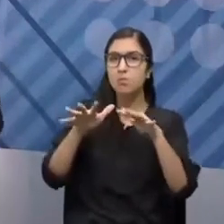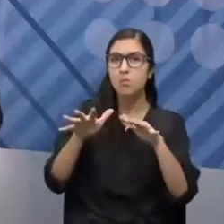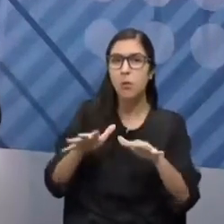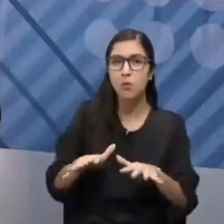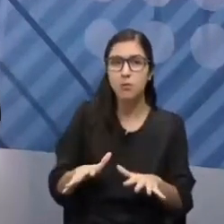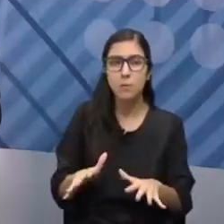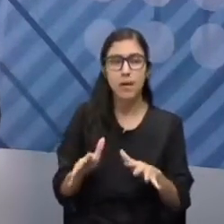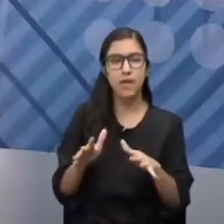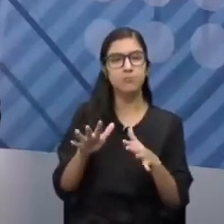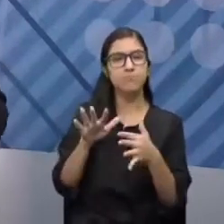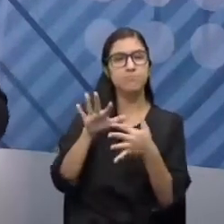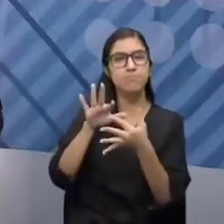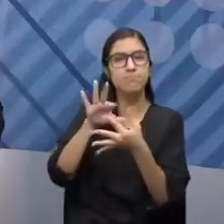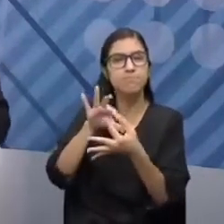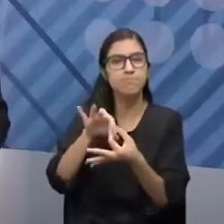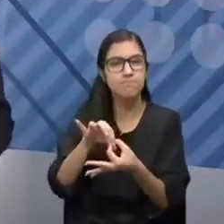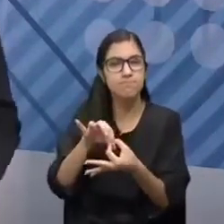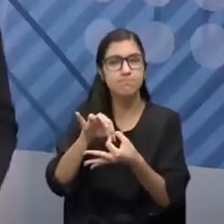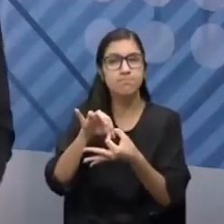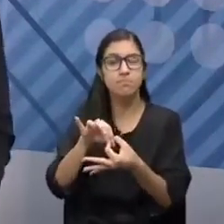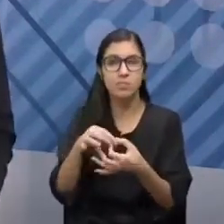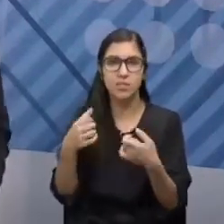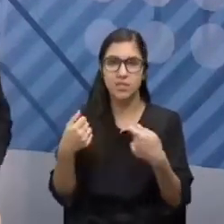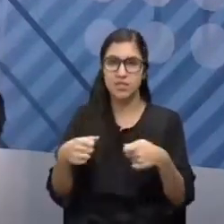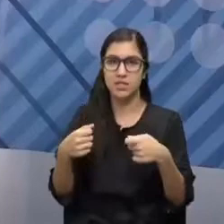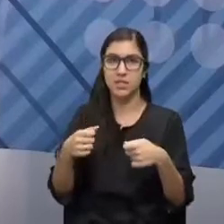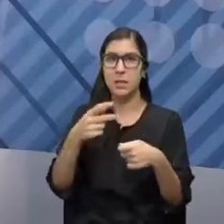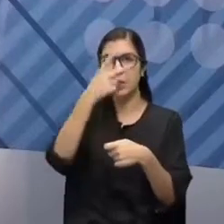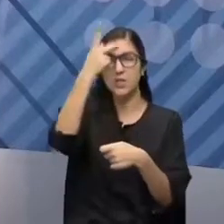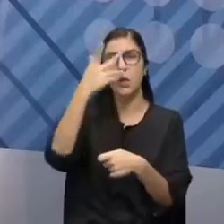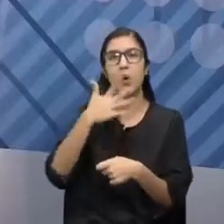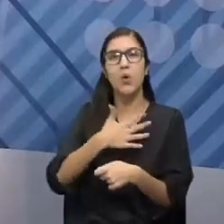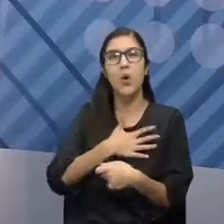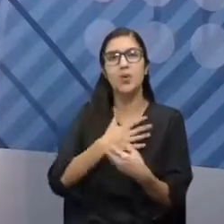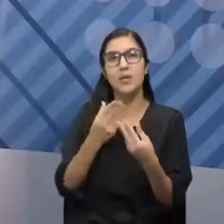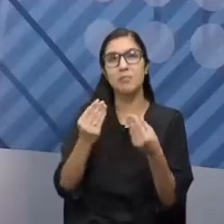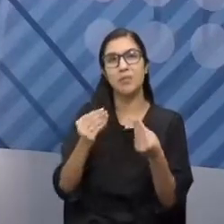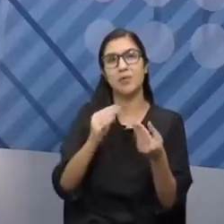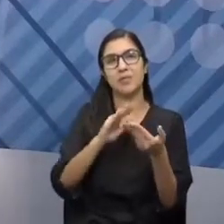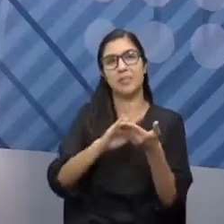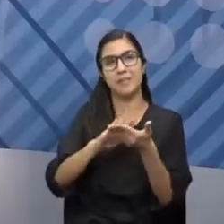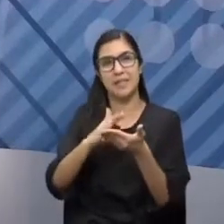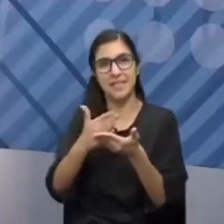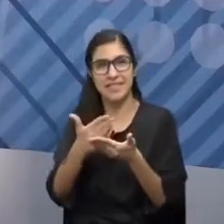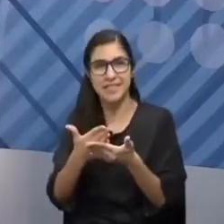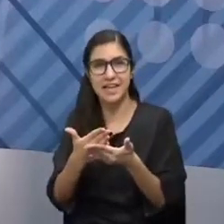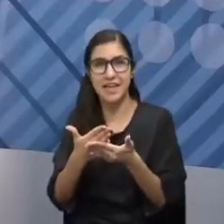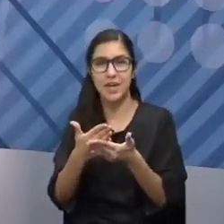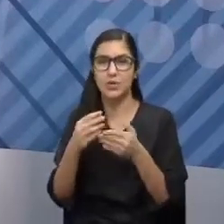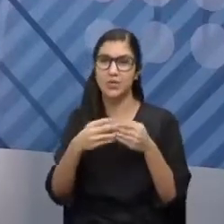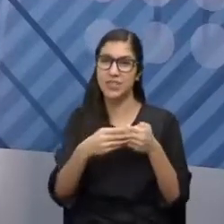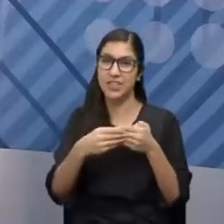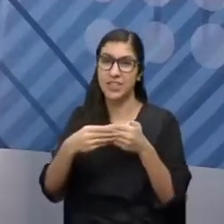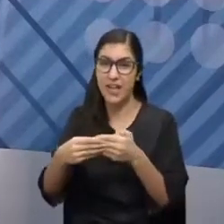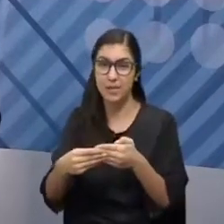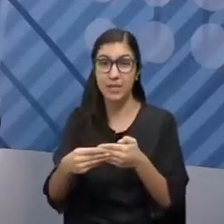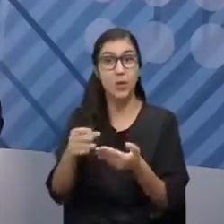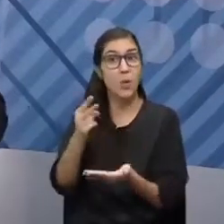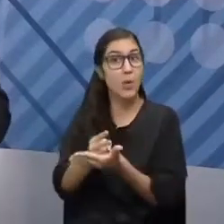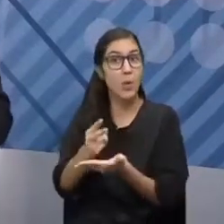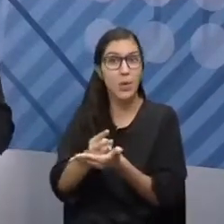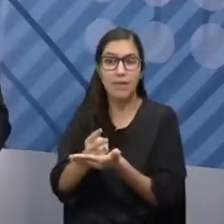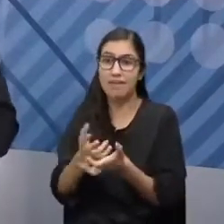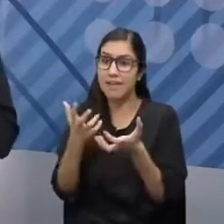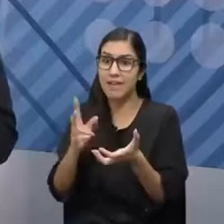muita cumplicidade. Por isso que existem pessoas que gostam tanto da interpretação, né, de um guia-intérprete e que permanecem